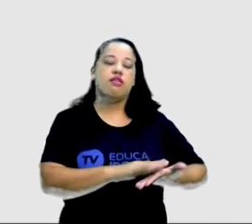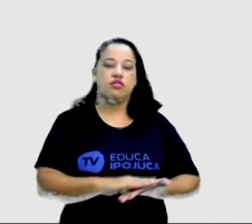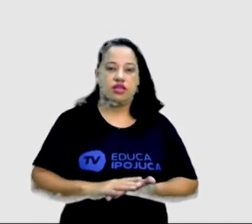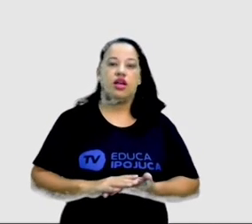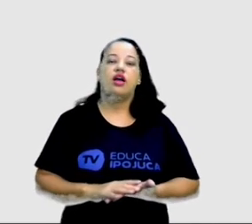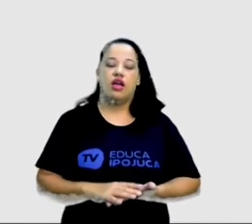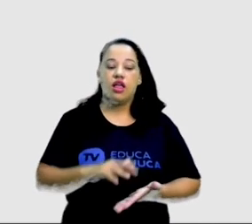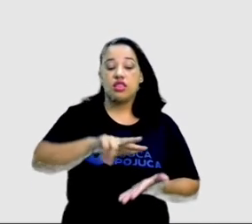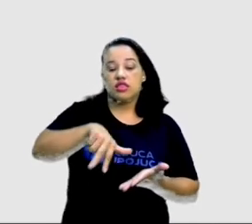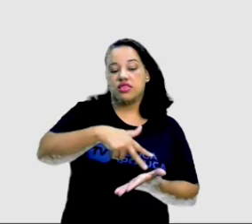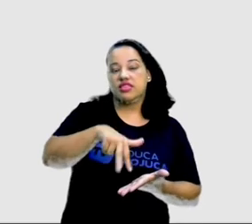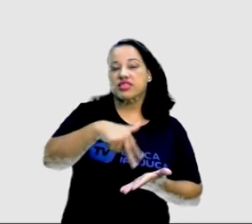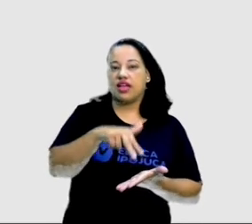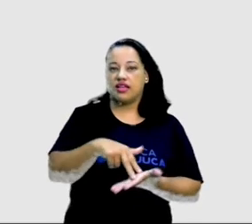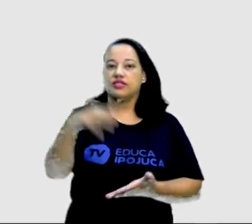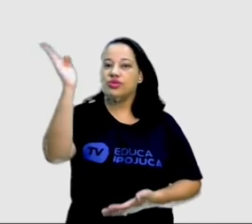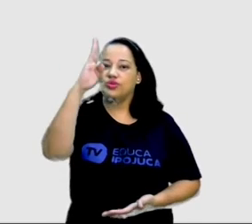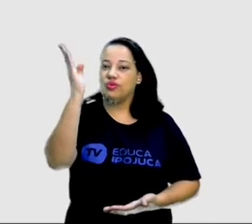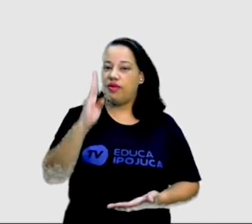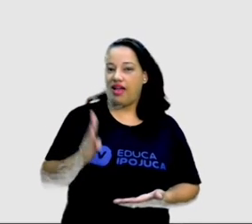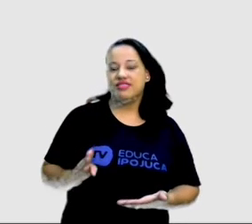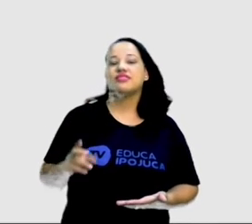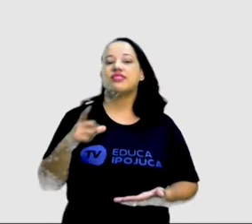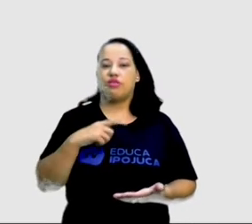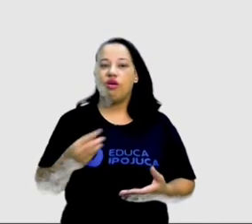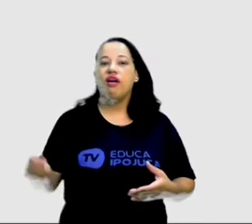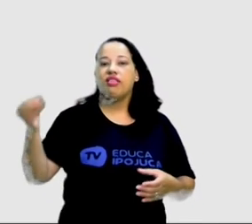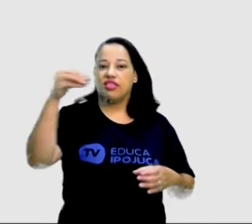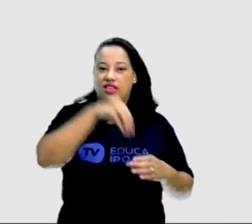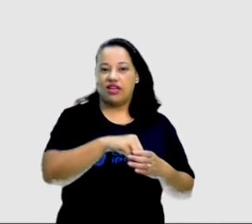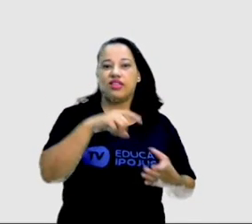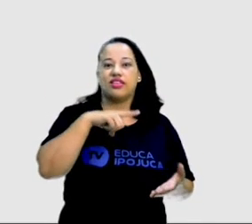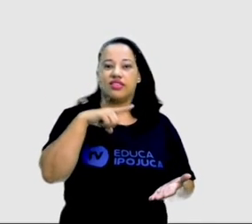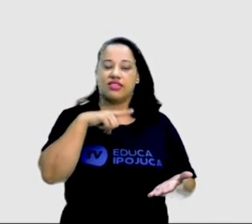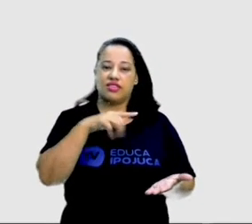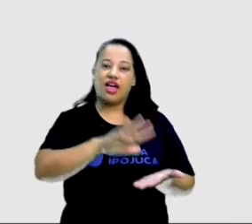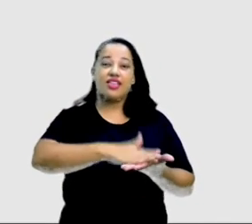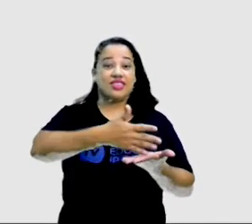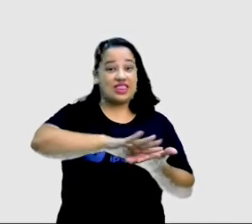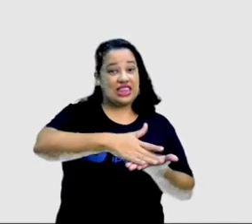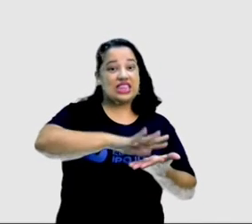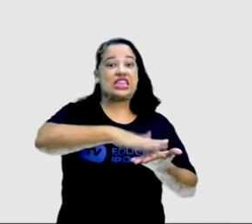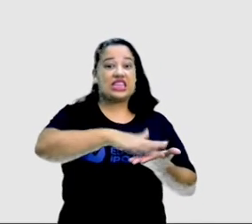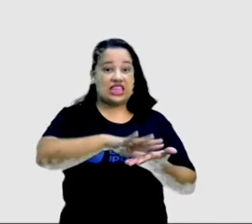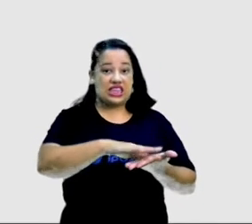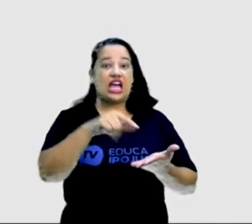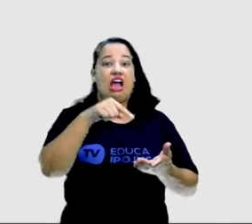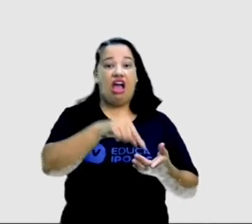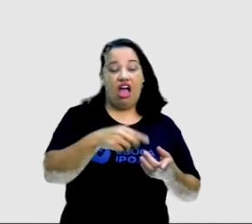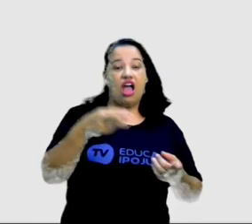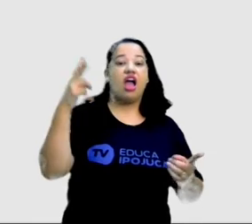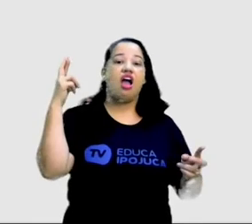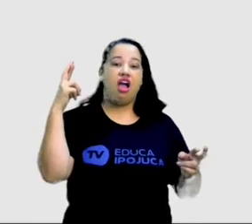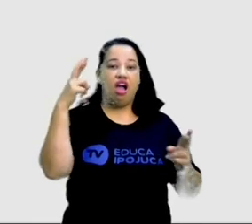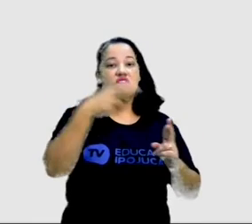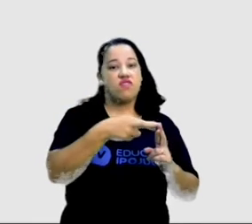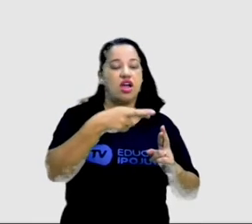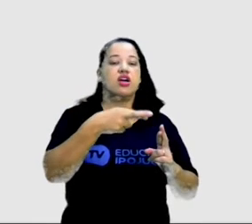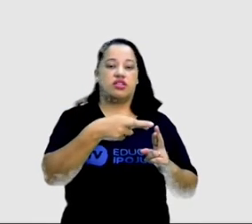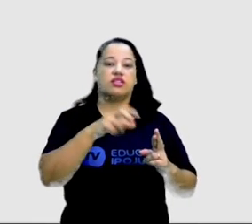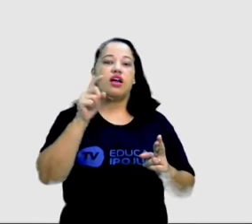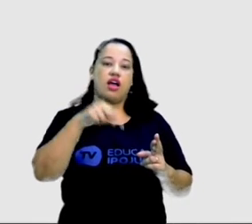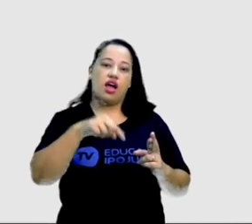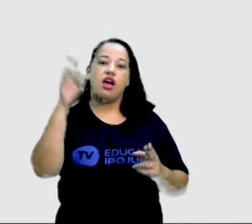danças brasileiras, o samba pode ser considerado a maior representação do nosso